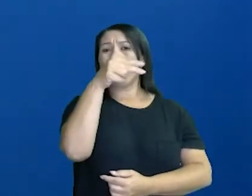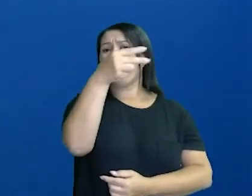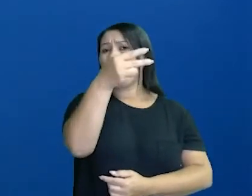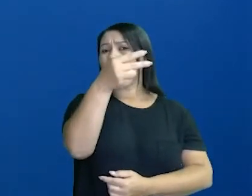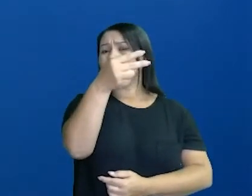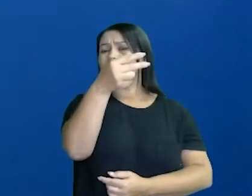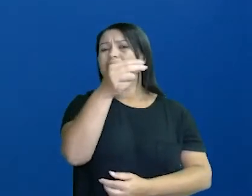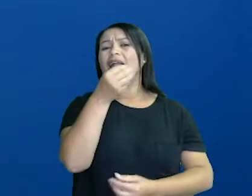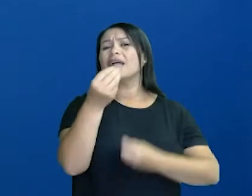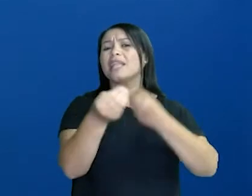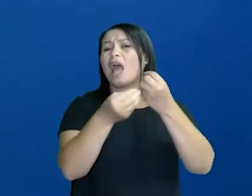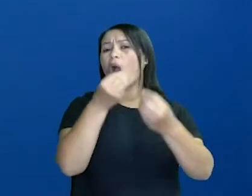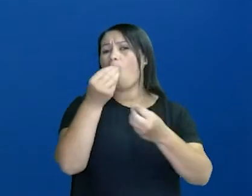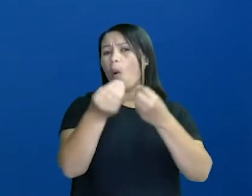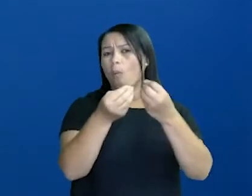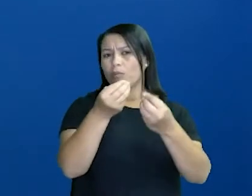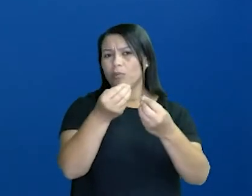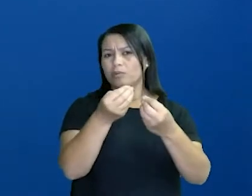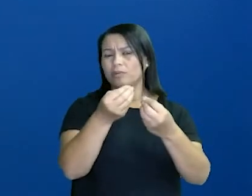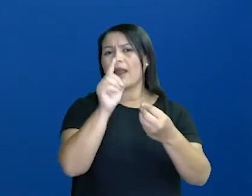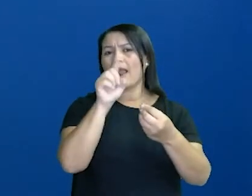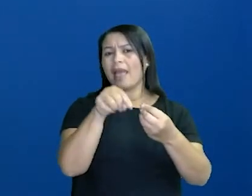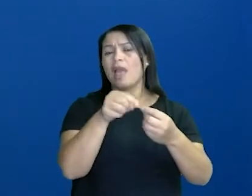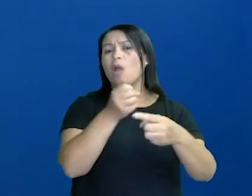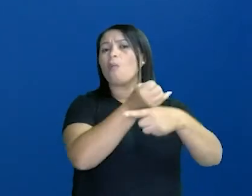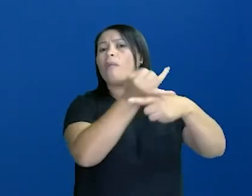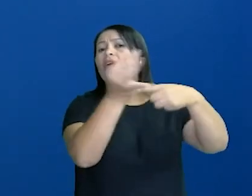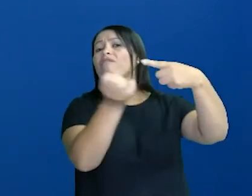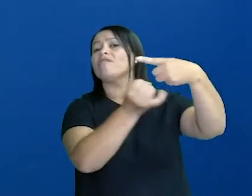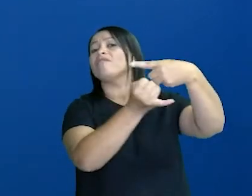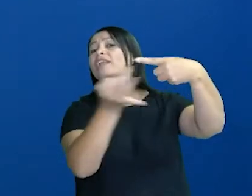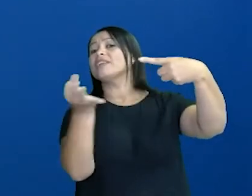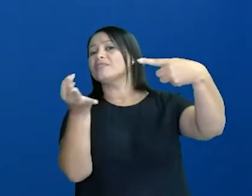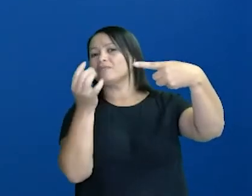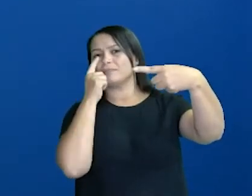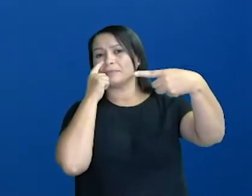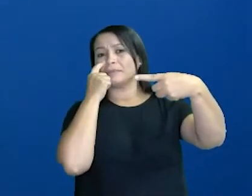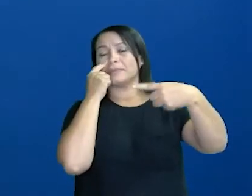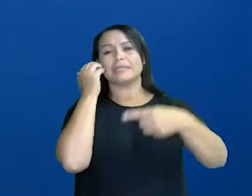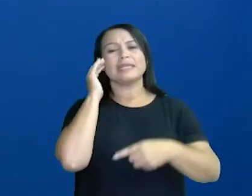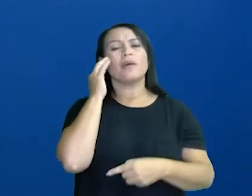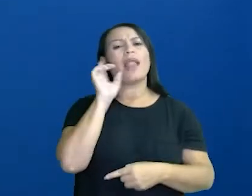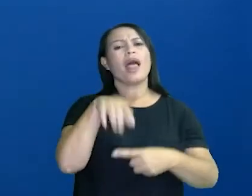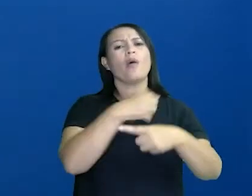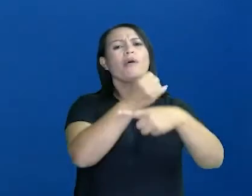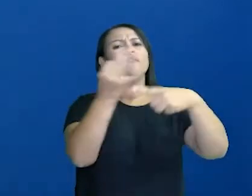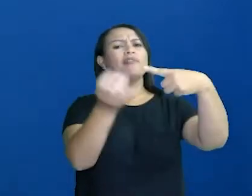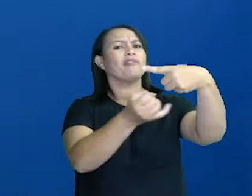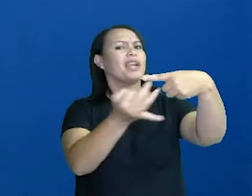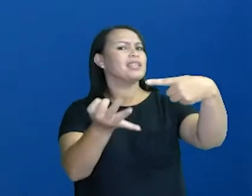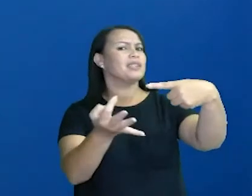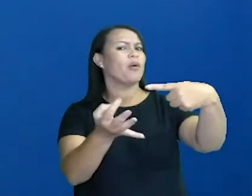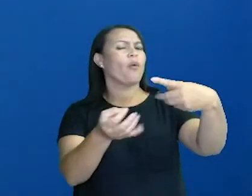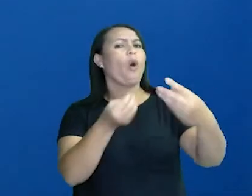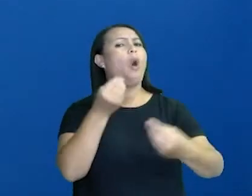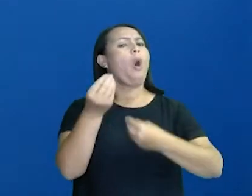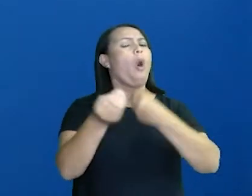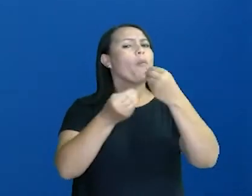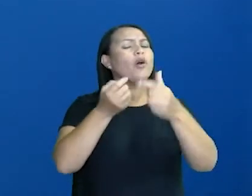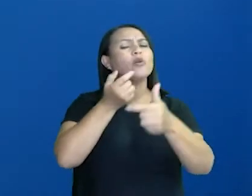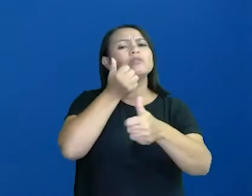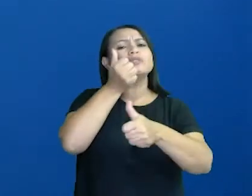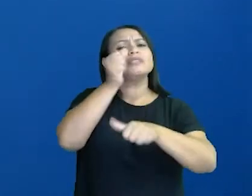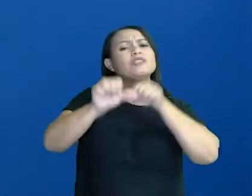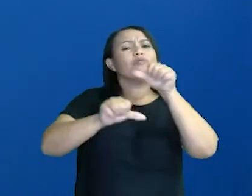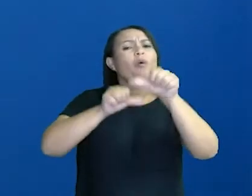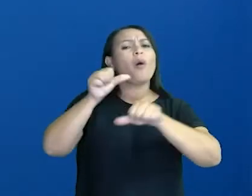potência ela é uma fração tá ela é uma fração e como